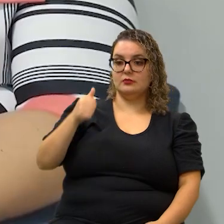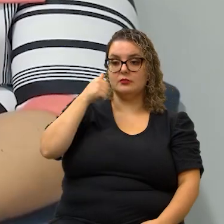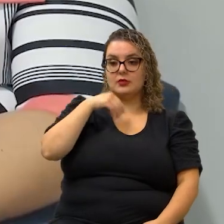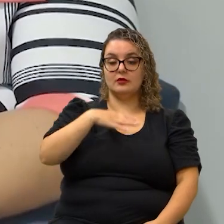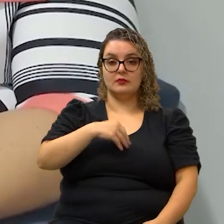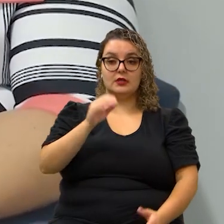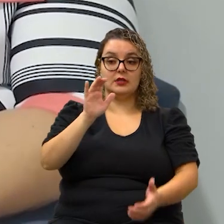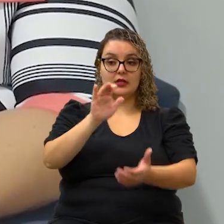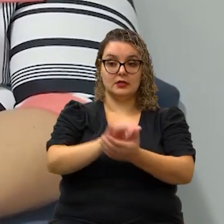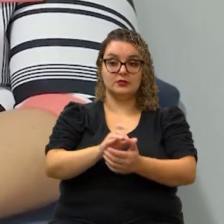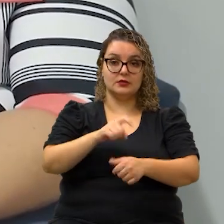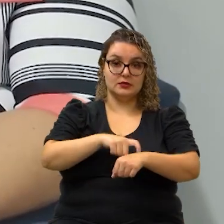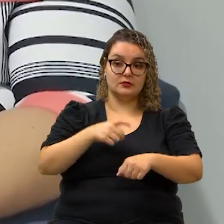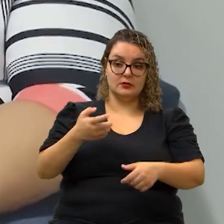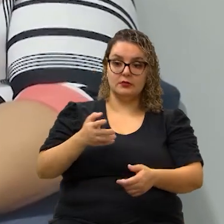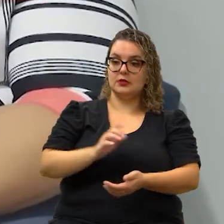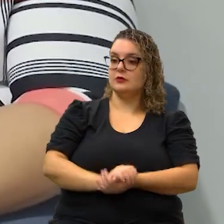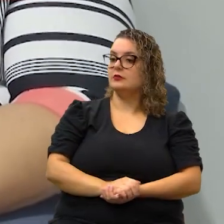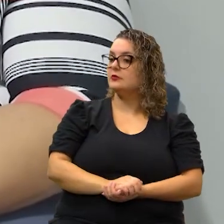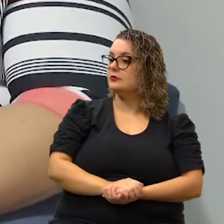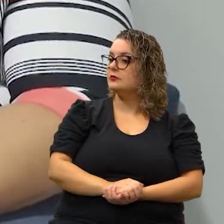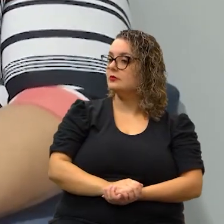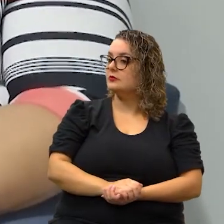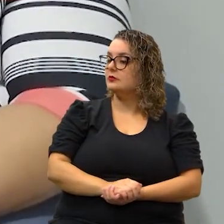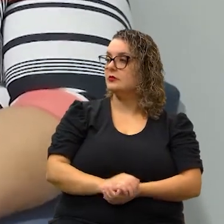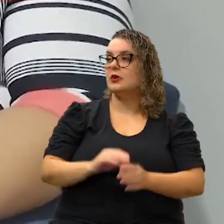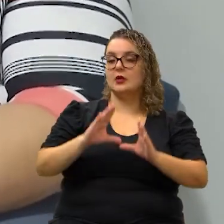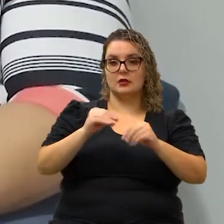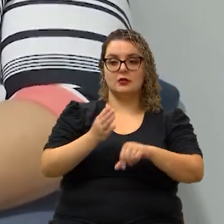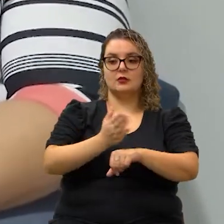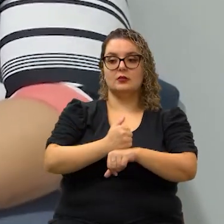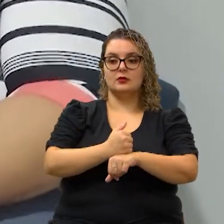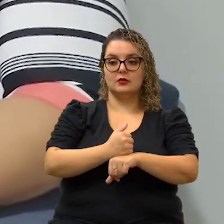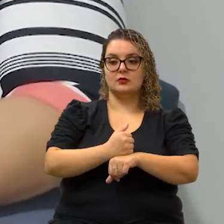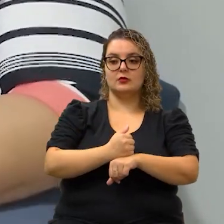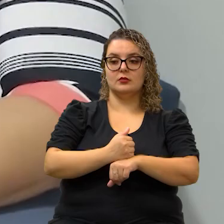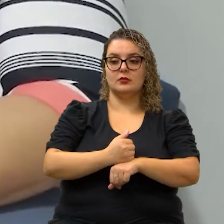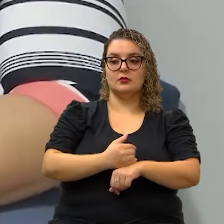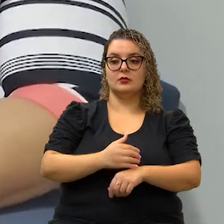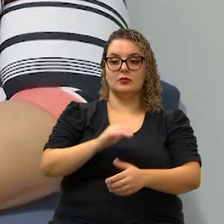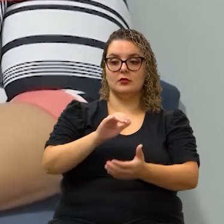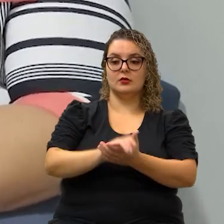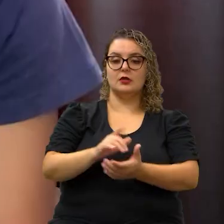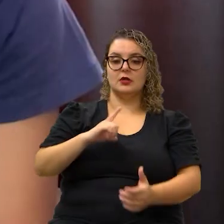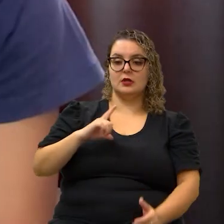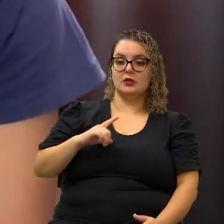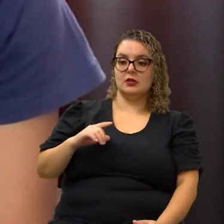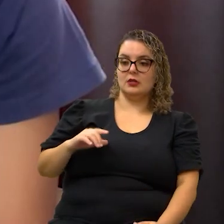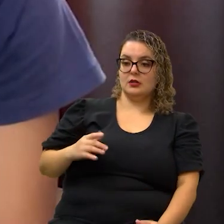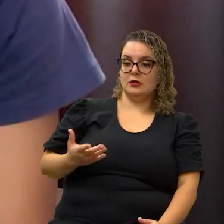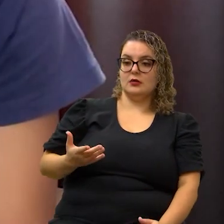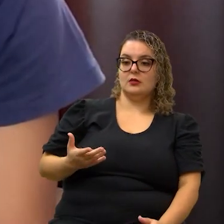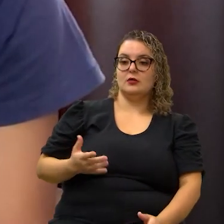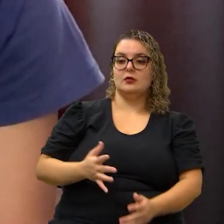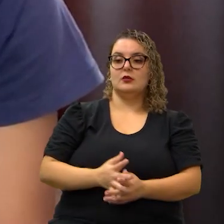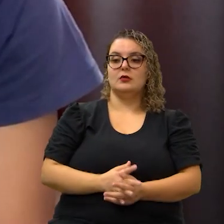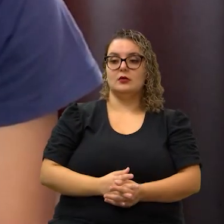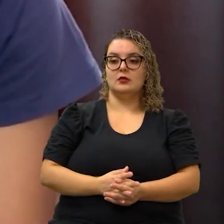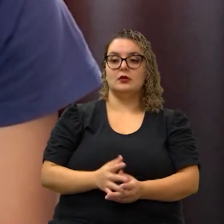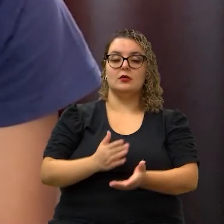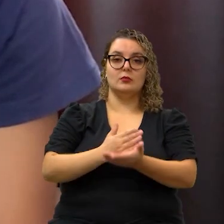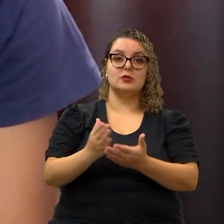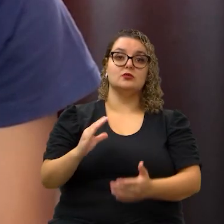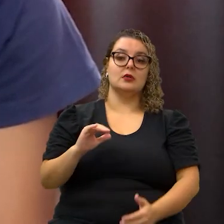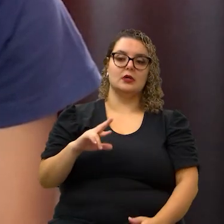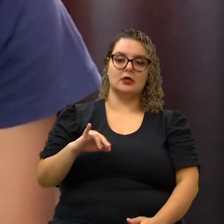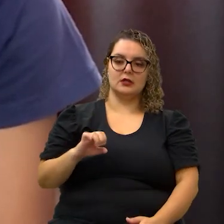E na noite anterior ao casamento, meu marido teve encefalopatia, ele perdeu, né, entrou na crise. E quando foi umas 10 horas, a